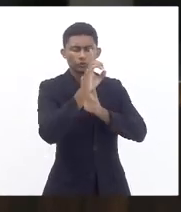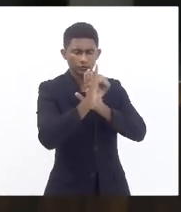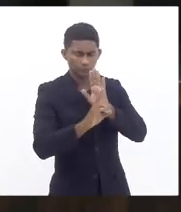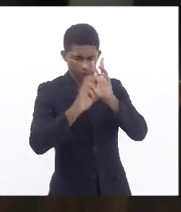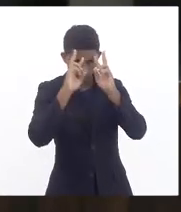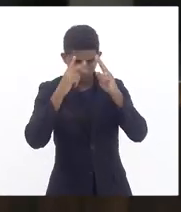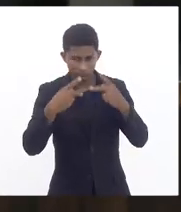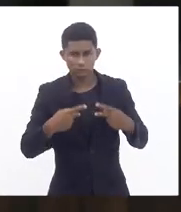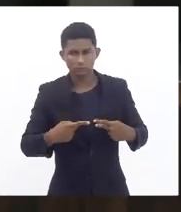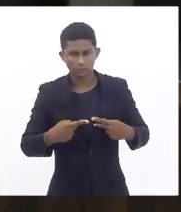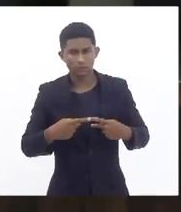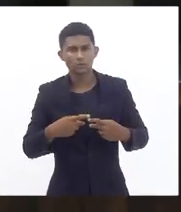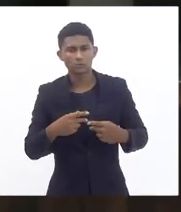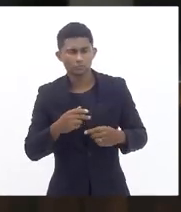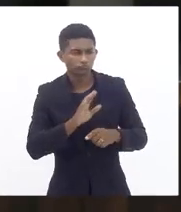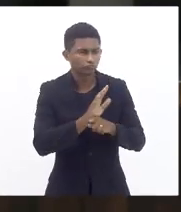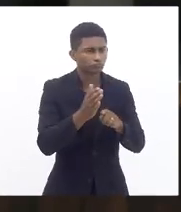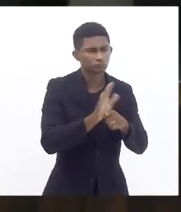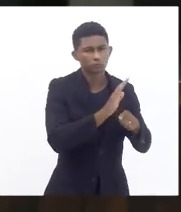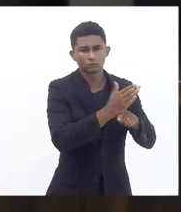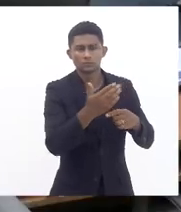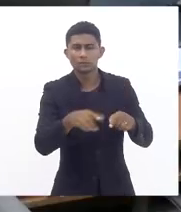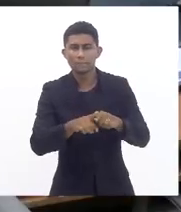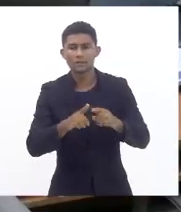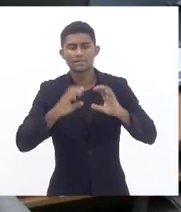e cidadania, deputada Dani Monteiro.